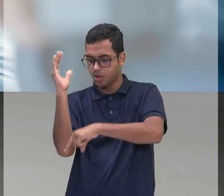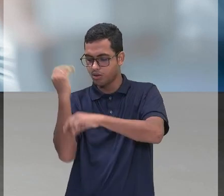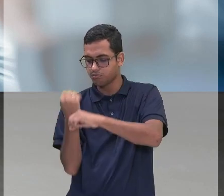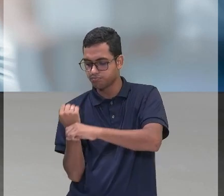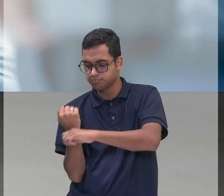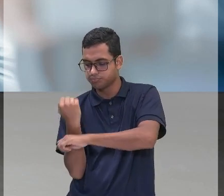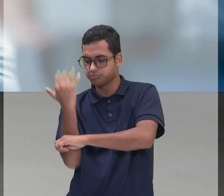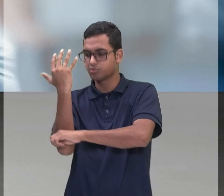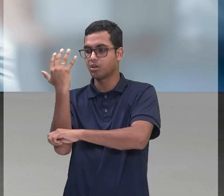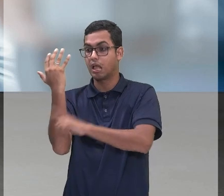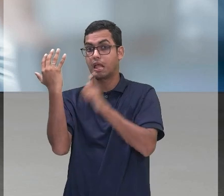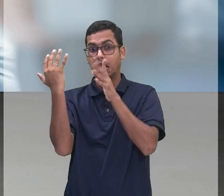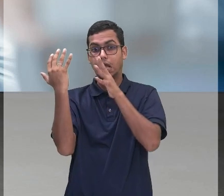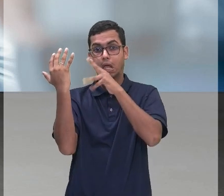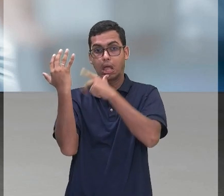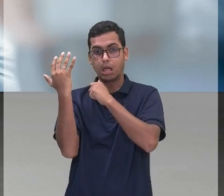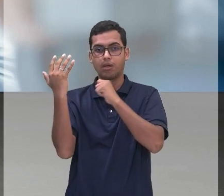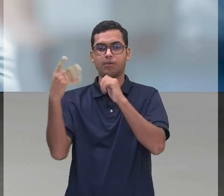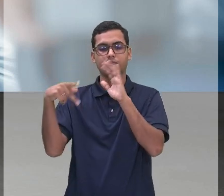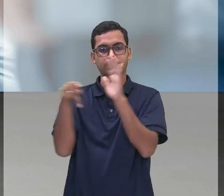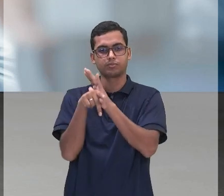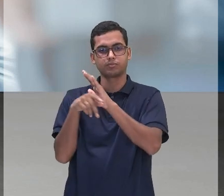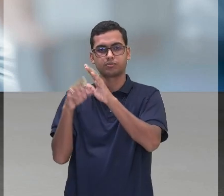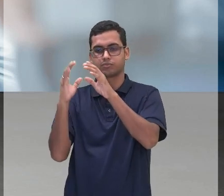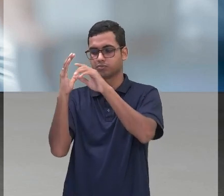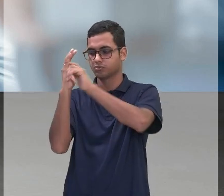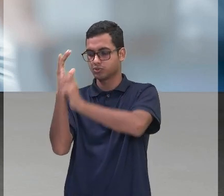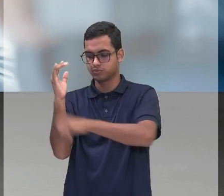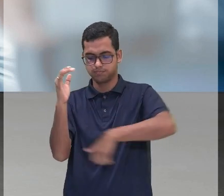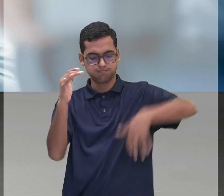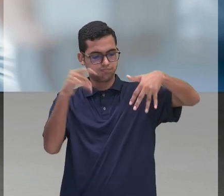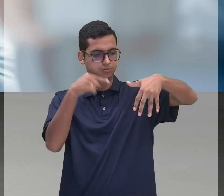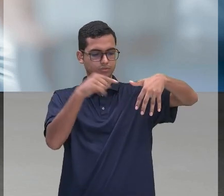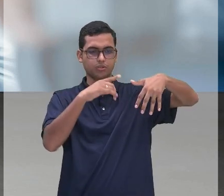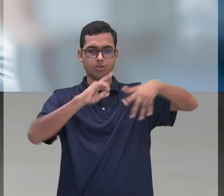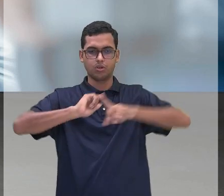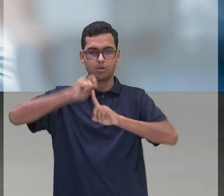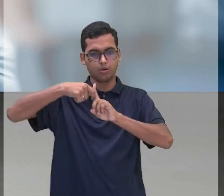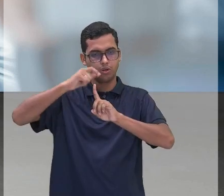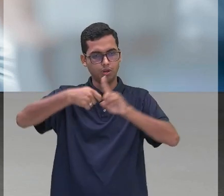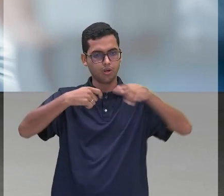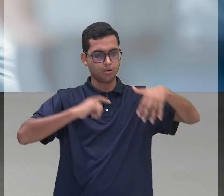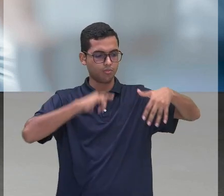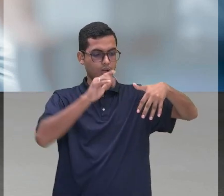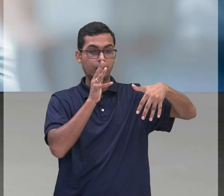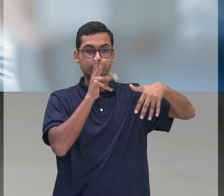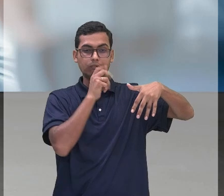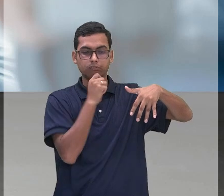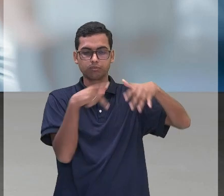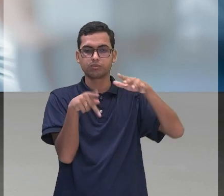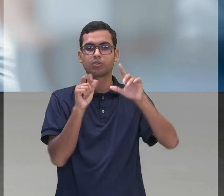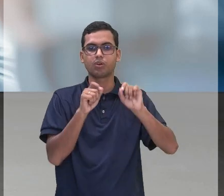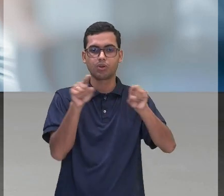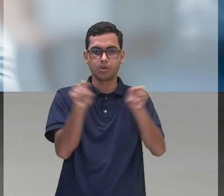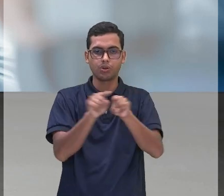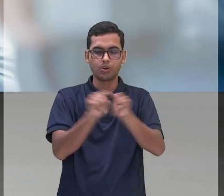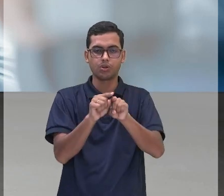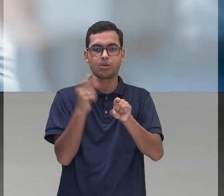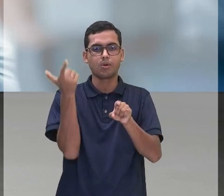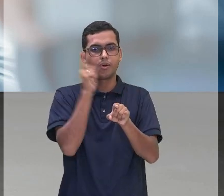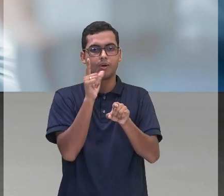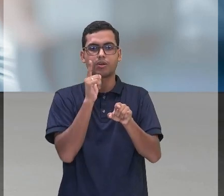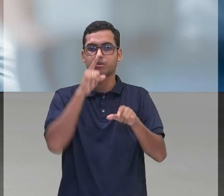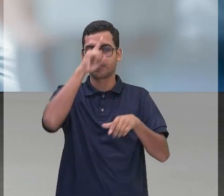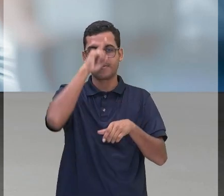de restrição, que ela vai cortar aquele gene, e a DNA ligase que vai ligar, né? Então, a biotecnologia tem muitas